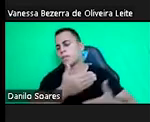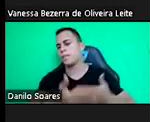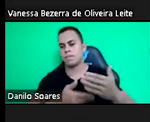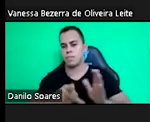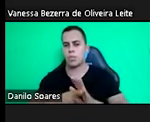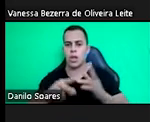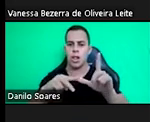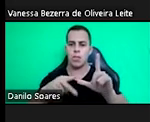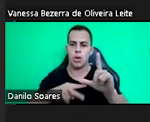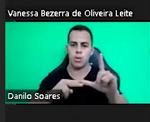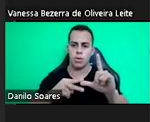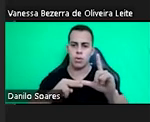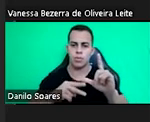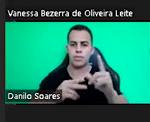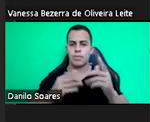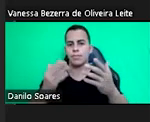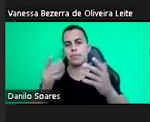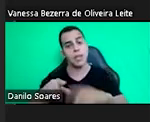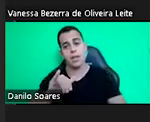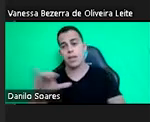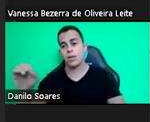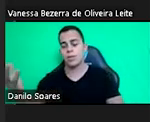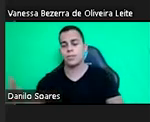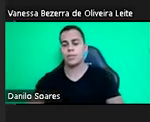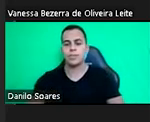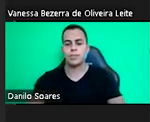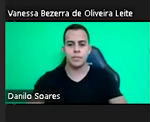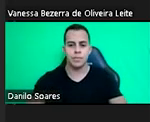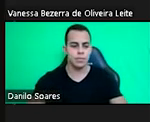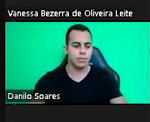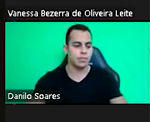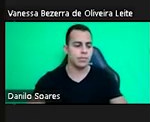laboratório. É isso, gente.